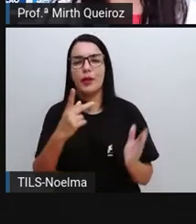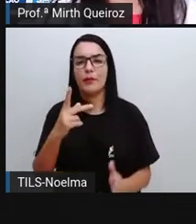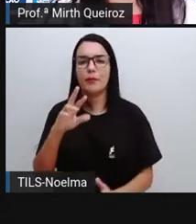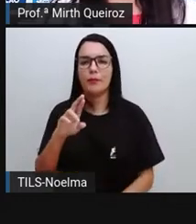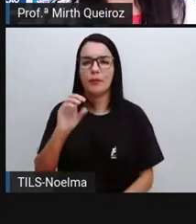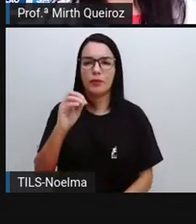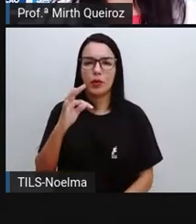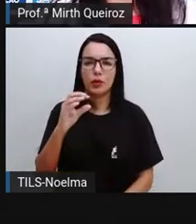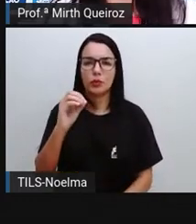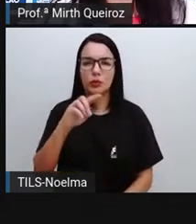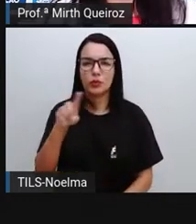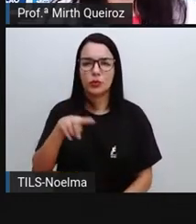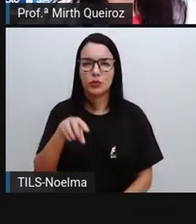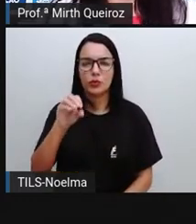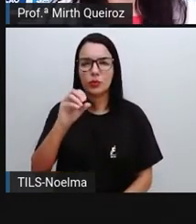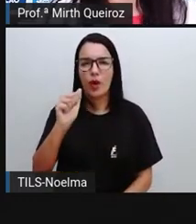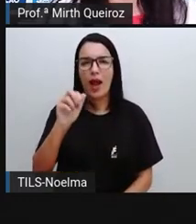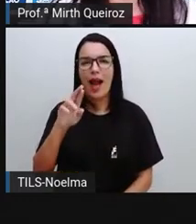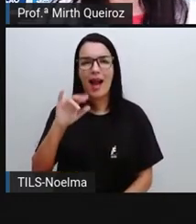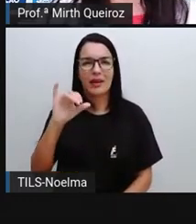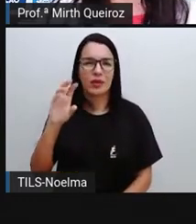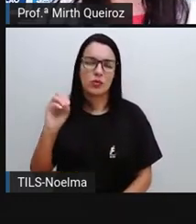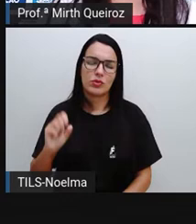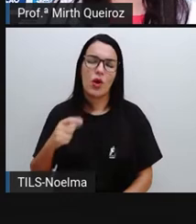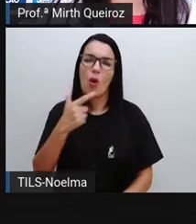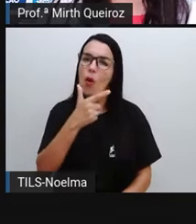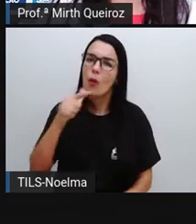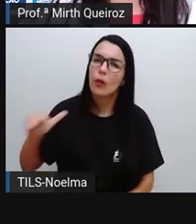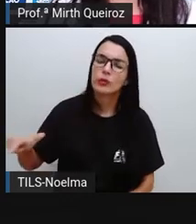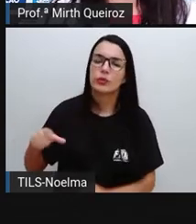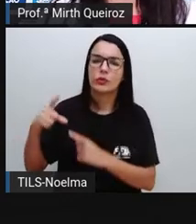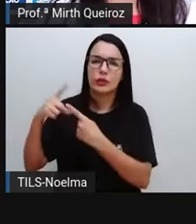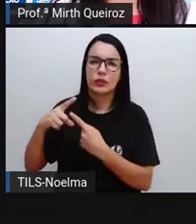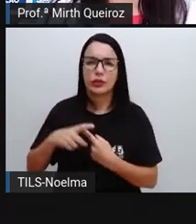por protozoários, né, que é um outro tipo de